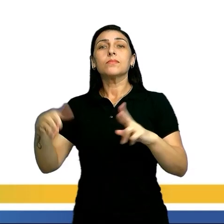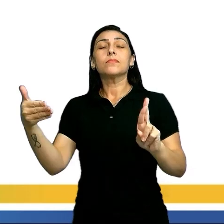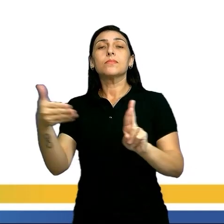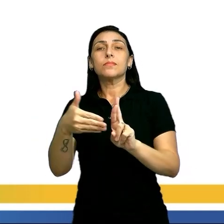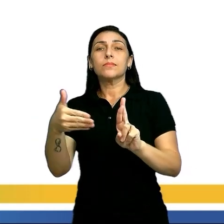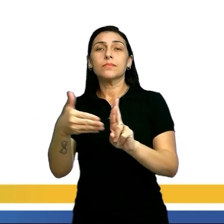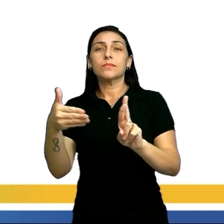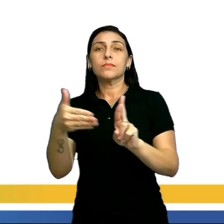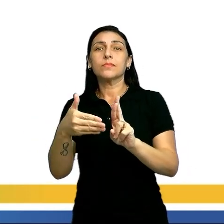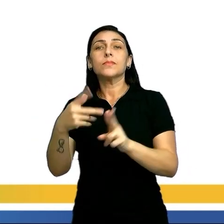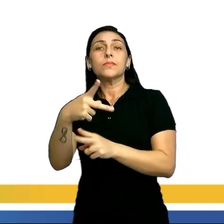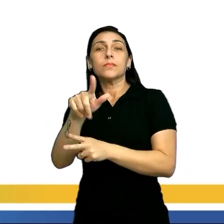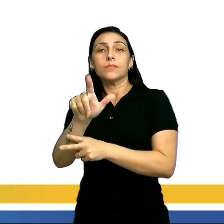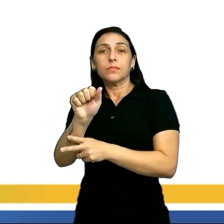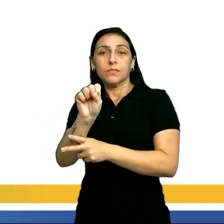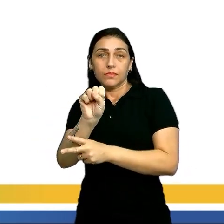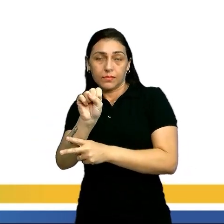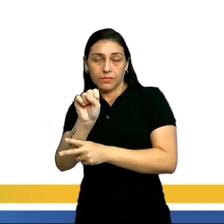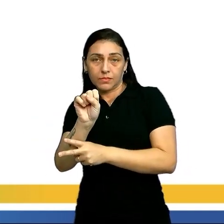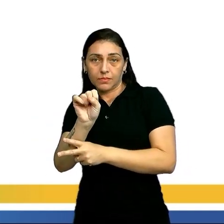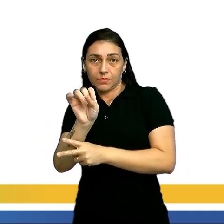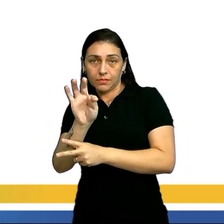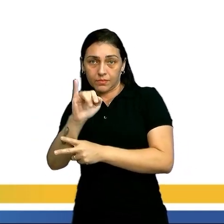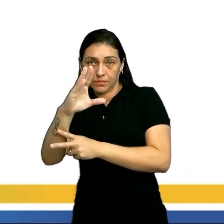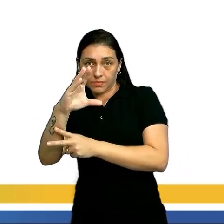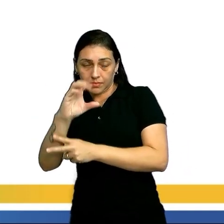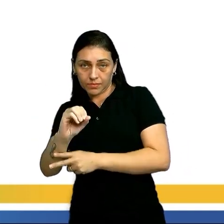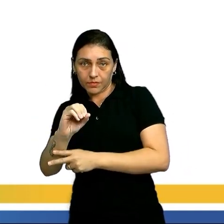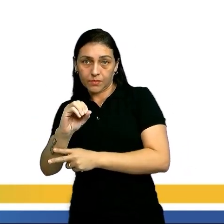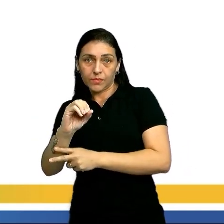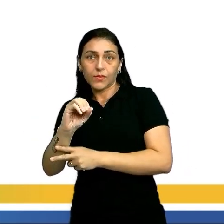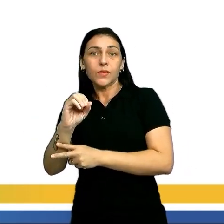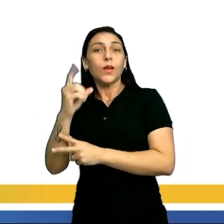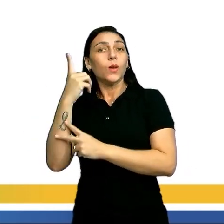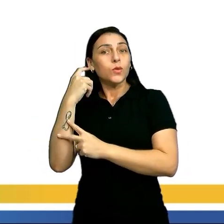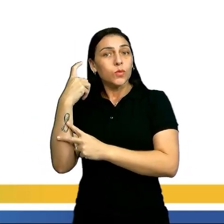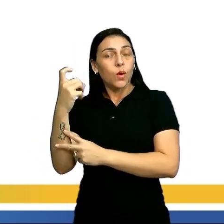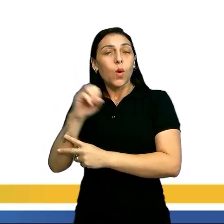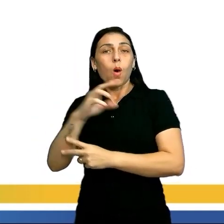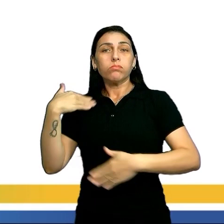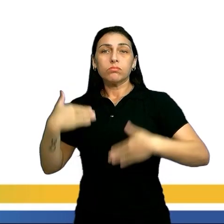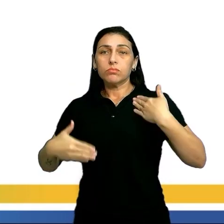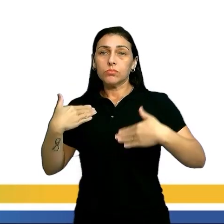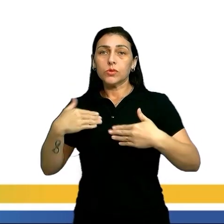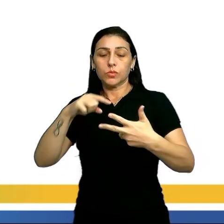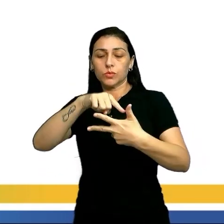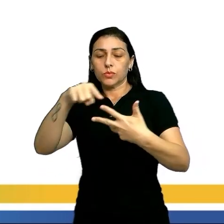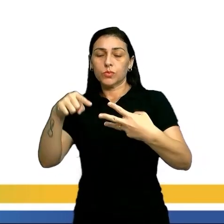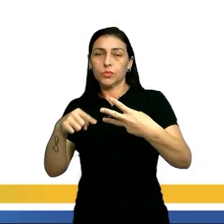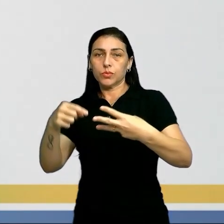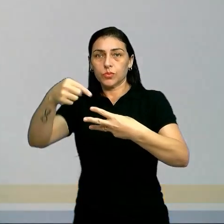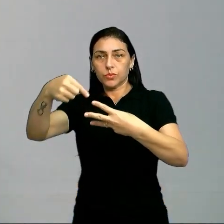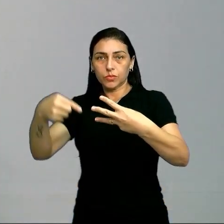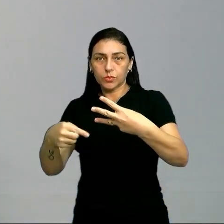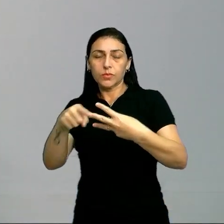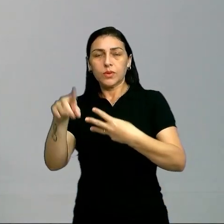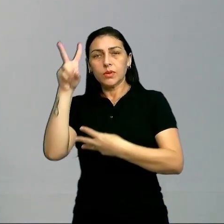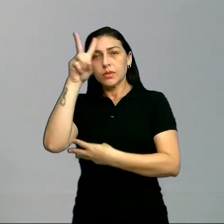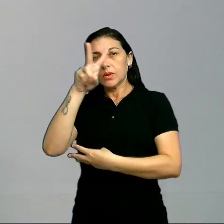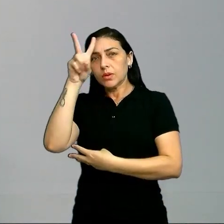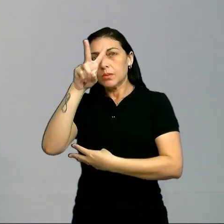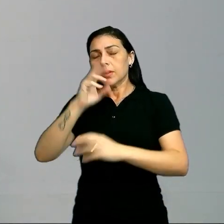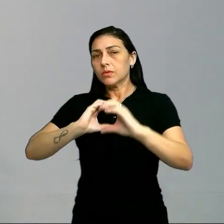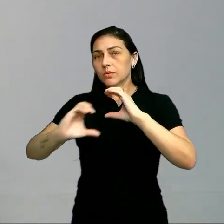por meio plástico, sonoro ou corporal. Daí eu coloquei esses três elementos só para você lembrar